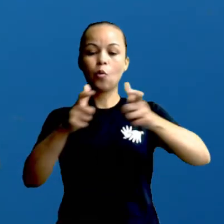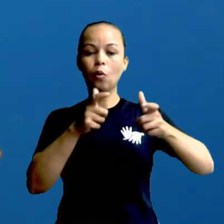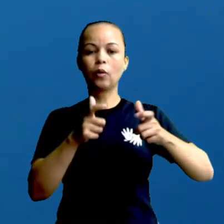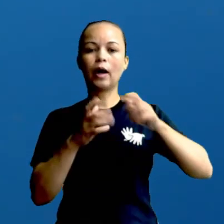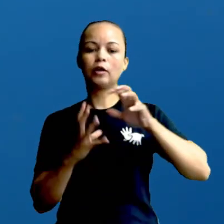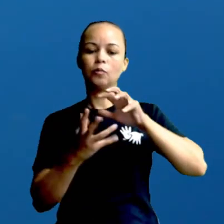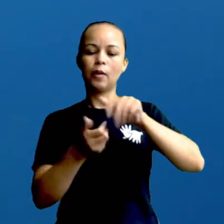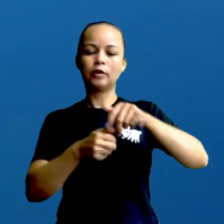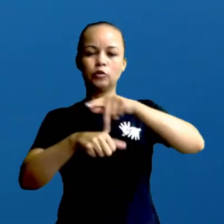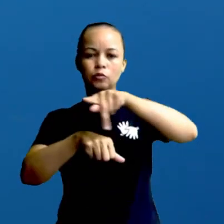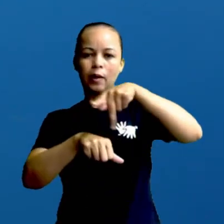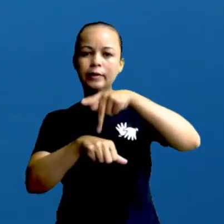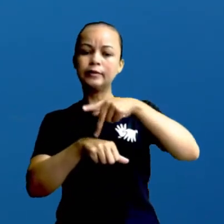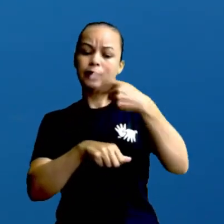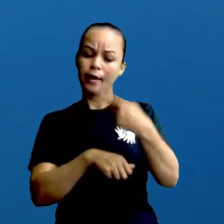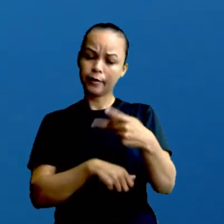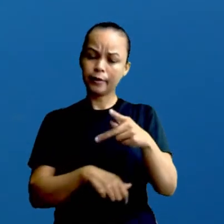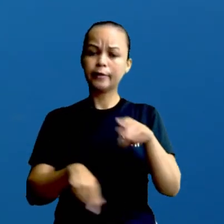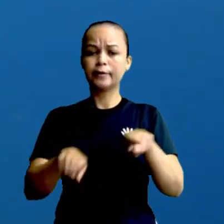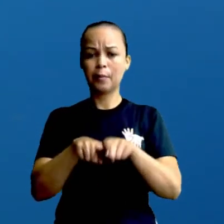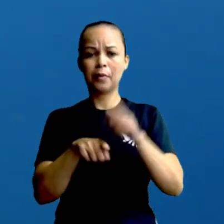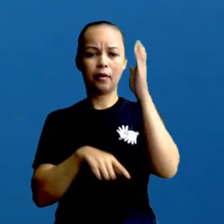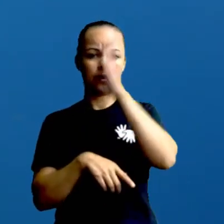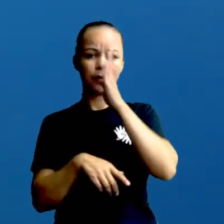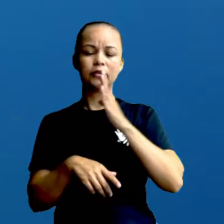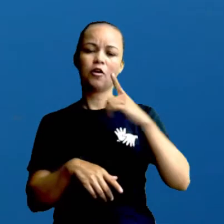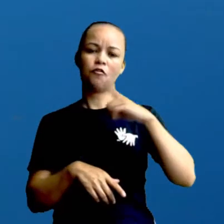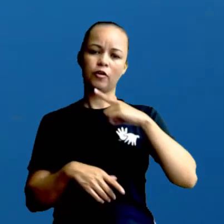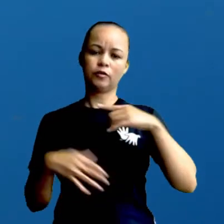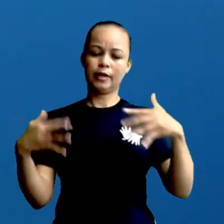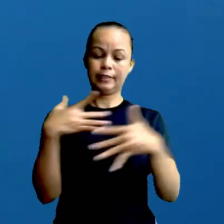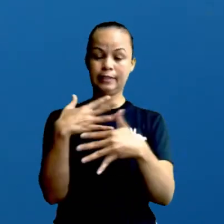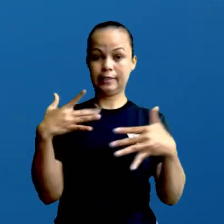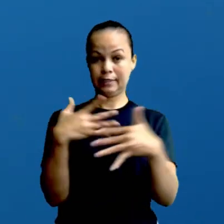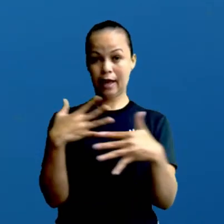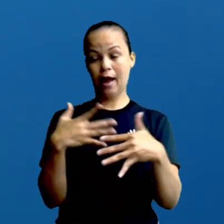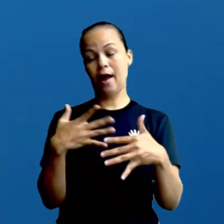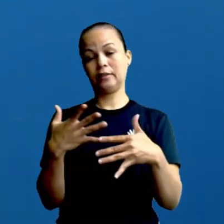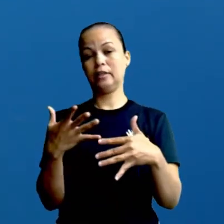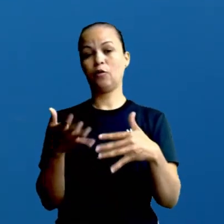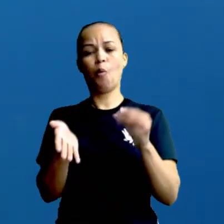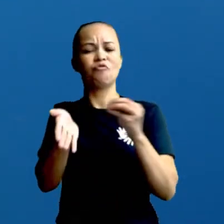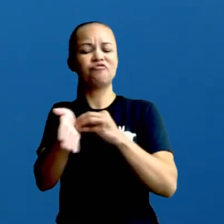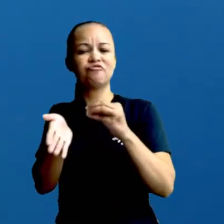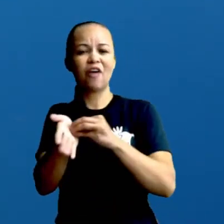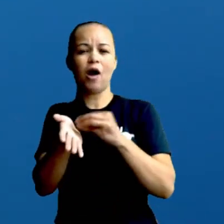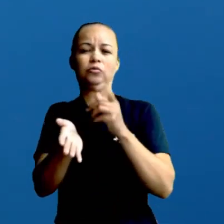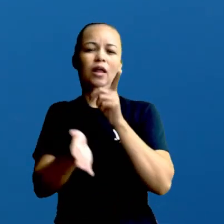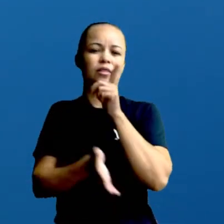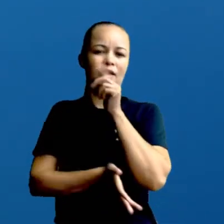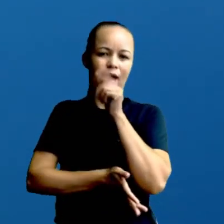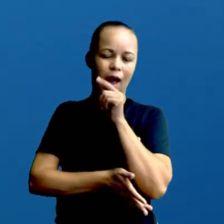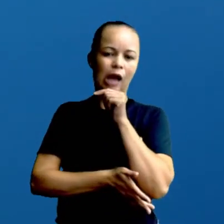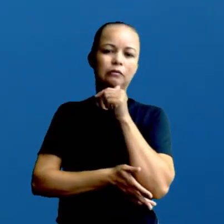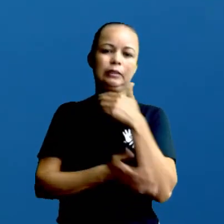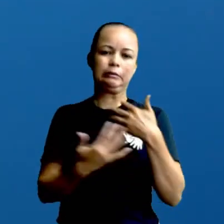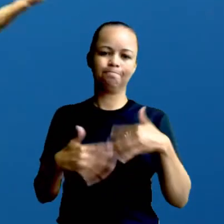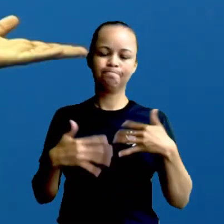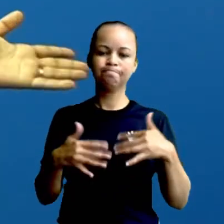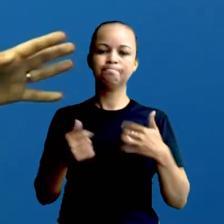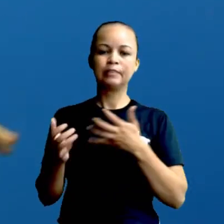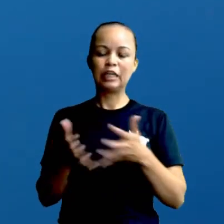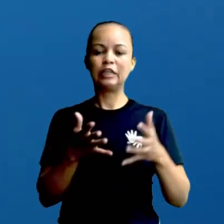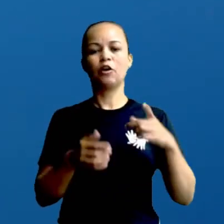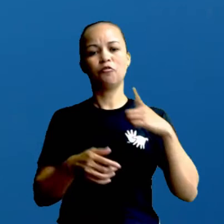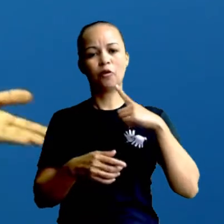outros países e até aqui mesmo no Brasil, que vão ter cidades com a disposição de água precária, né? Então vão ter